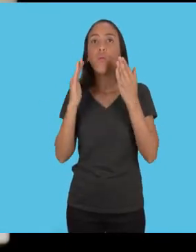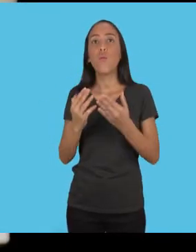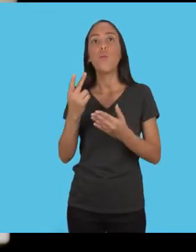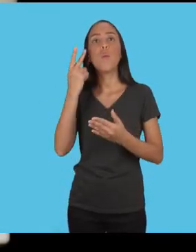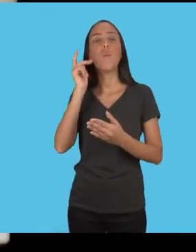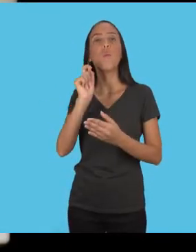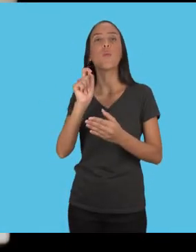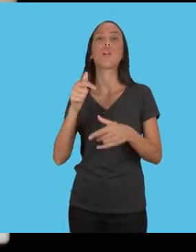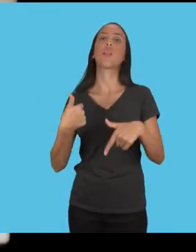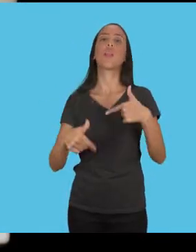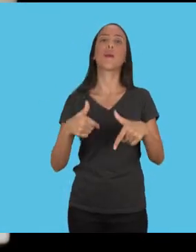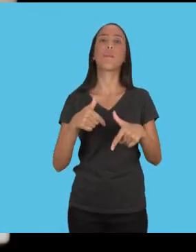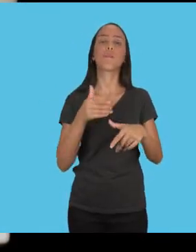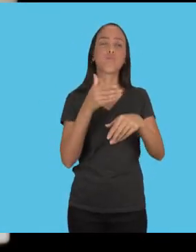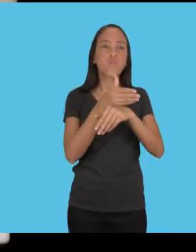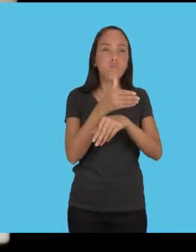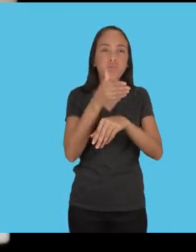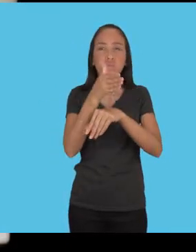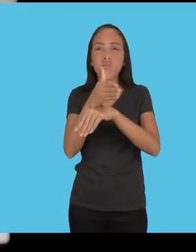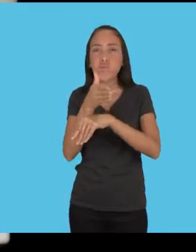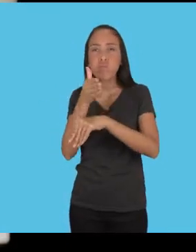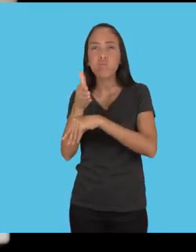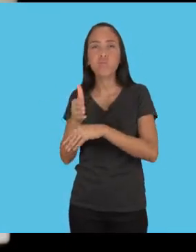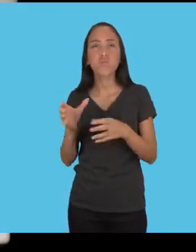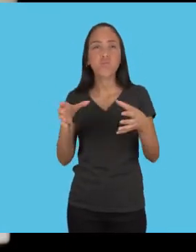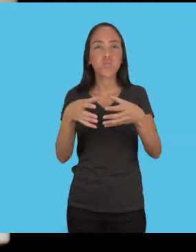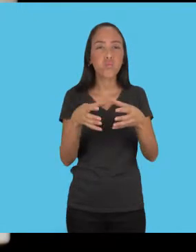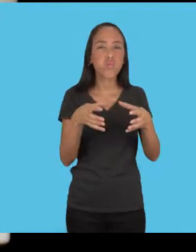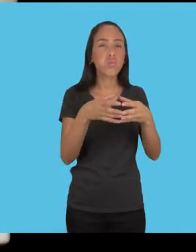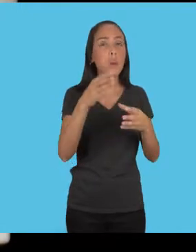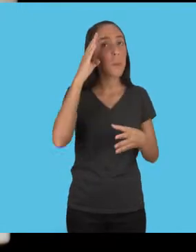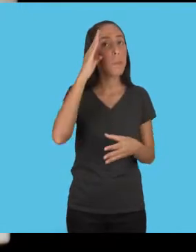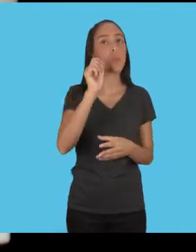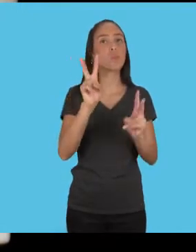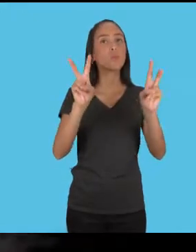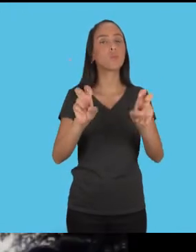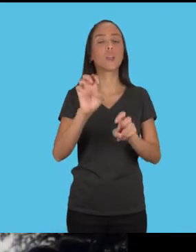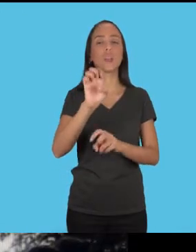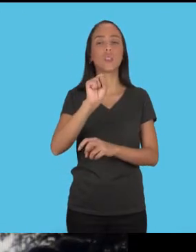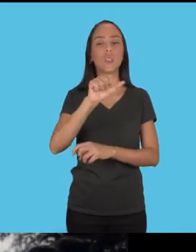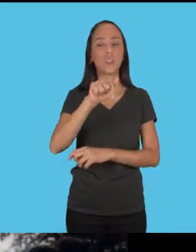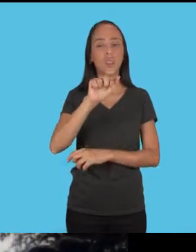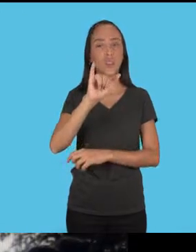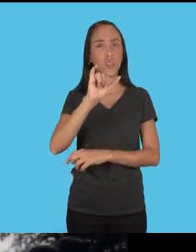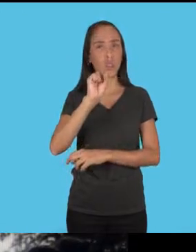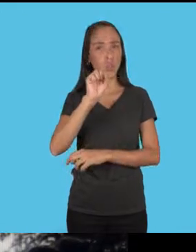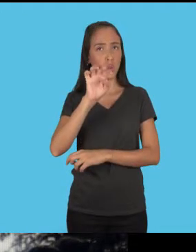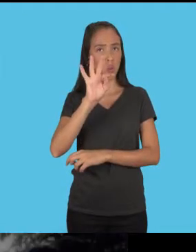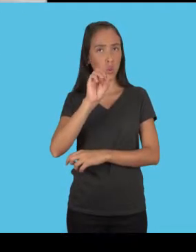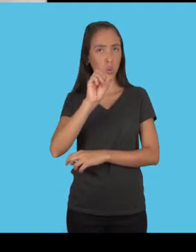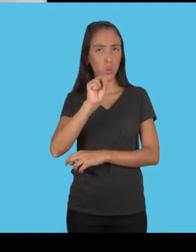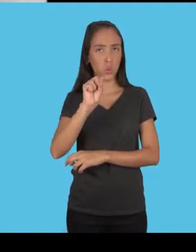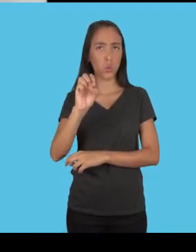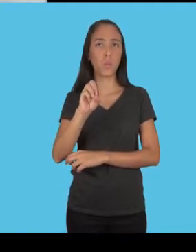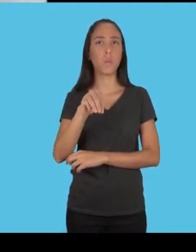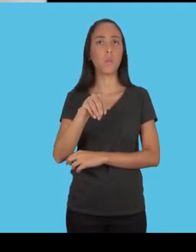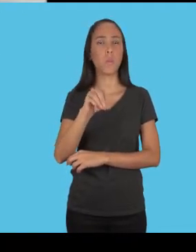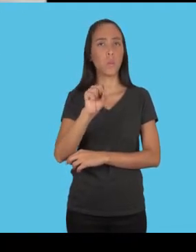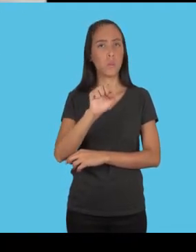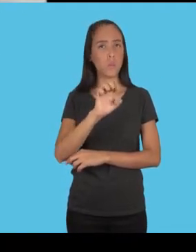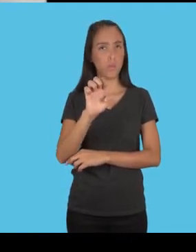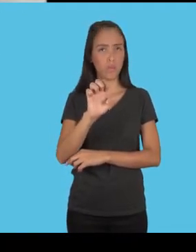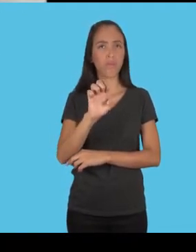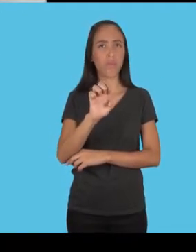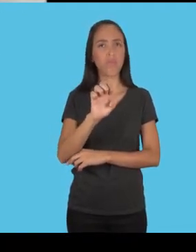esse trabalho de campo, particularmente na área de esquistosomose. Então, esse ambiente muito de